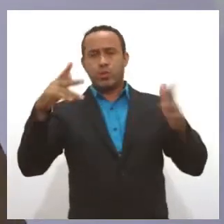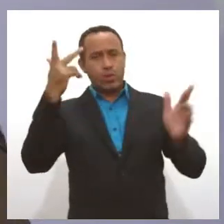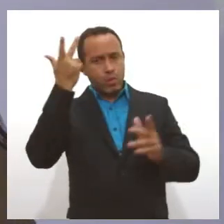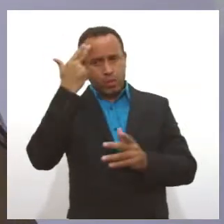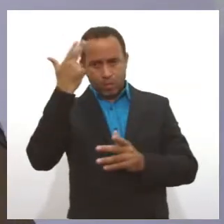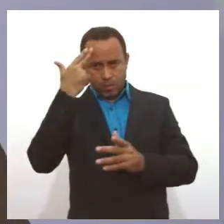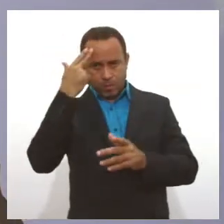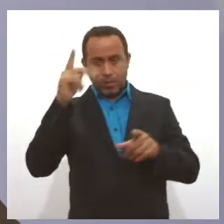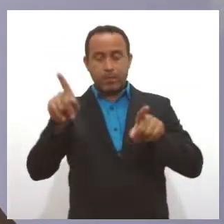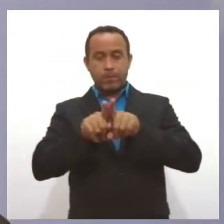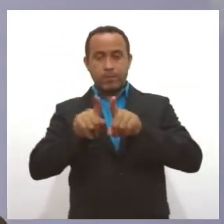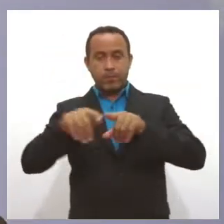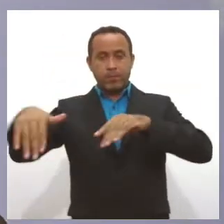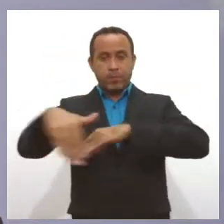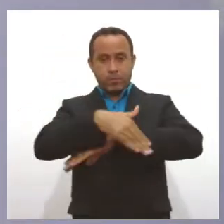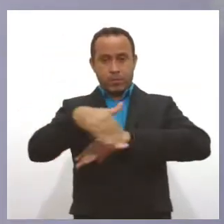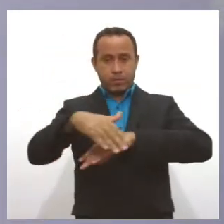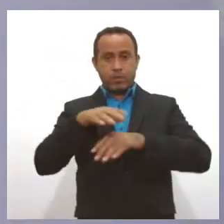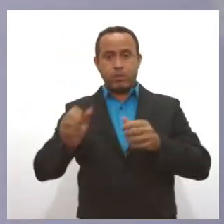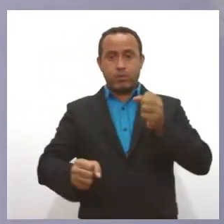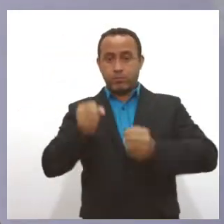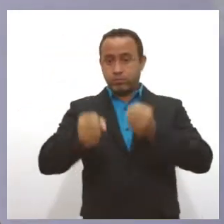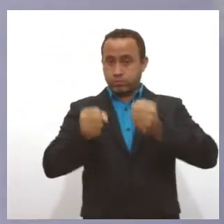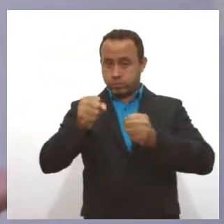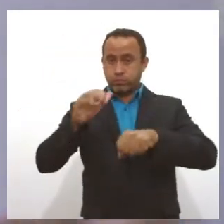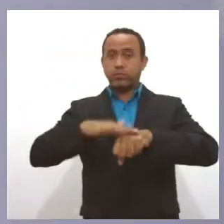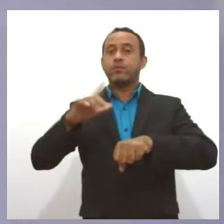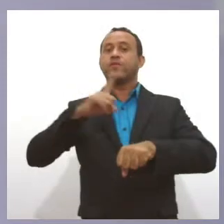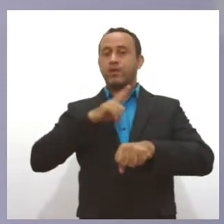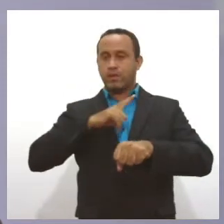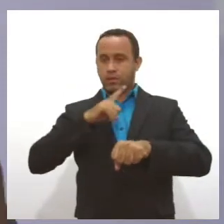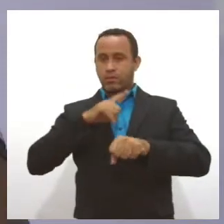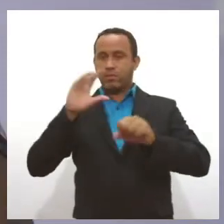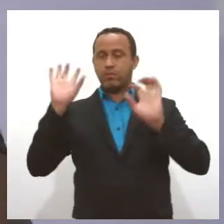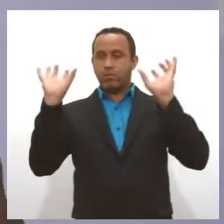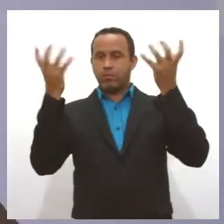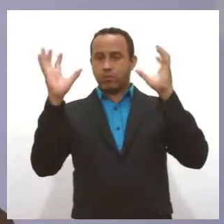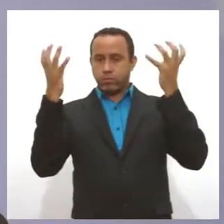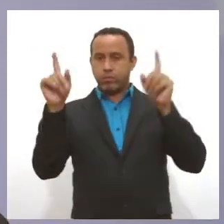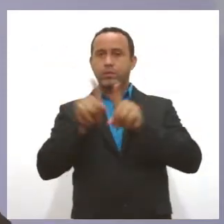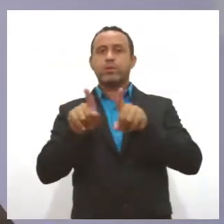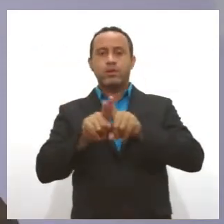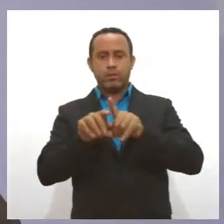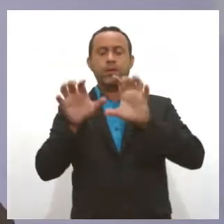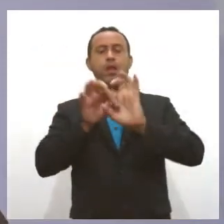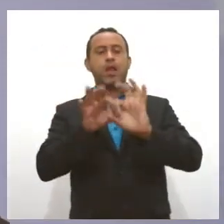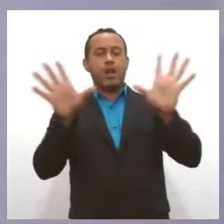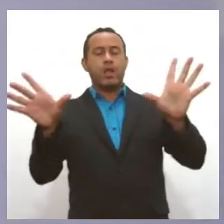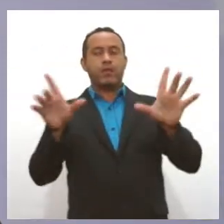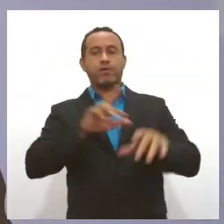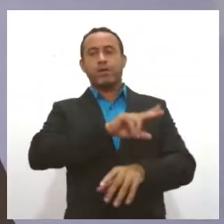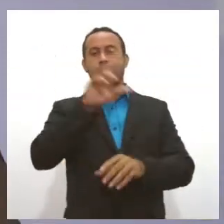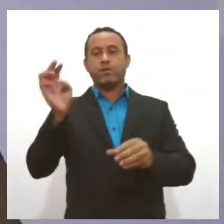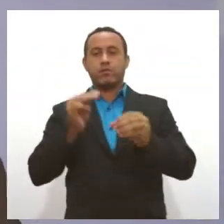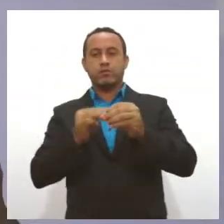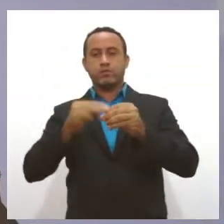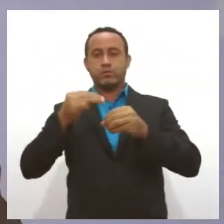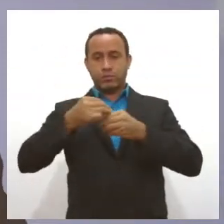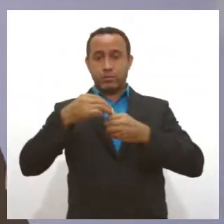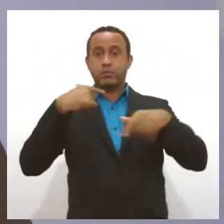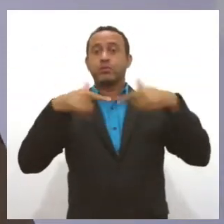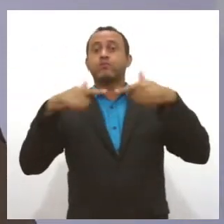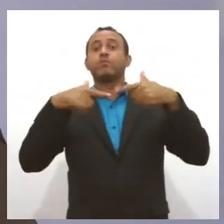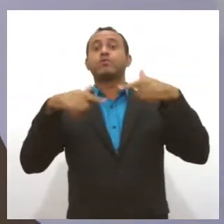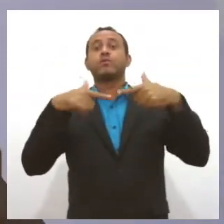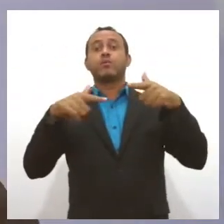também mais viaturas de atendimento pré-hospitalar à disposição dos diversos municípios que nós estaremos atuando.